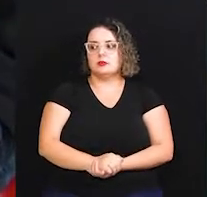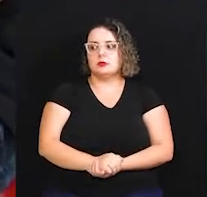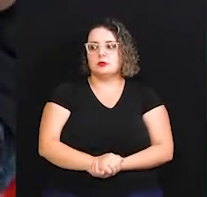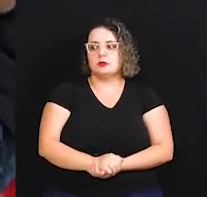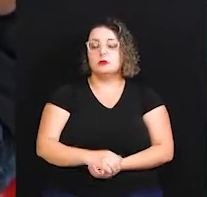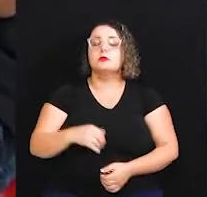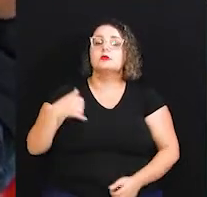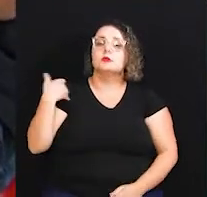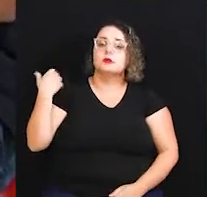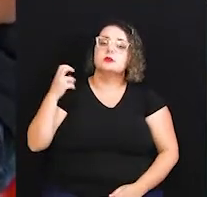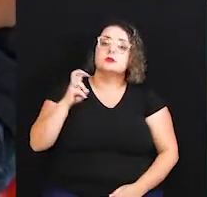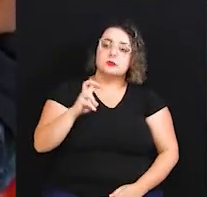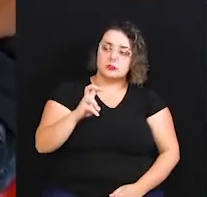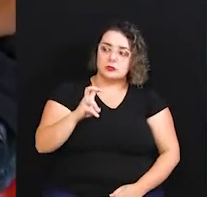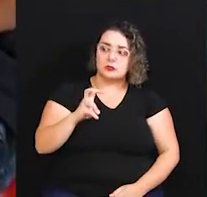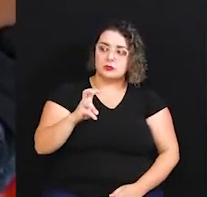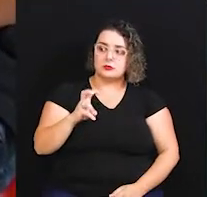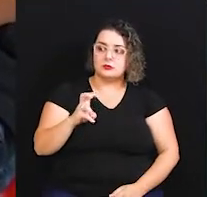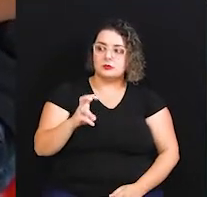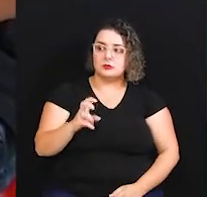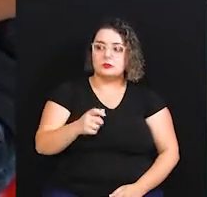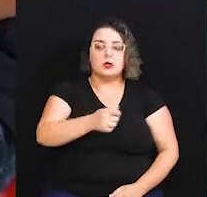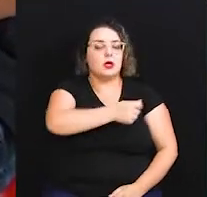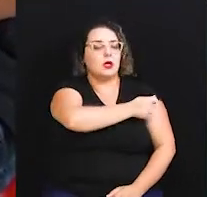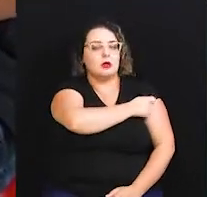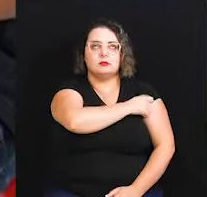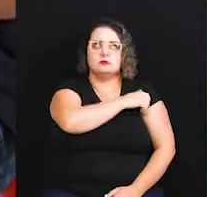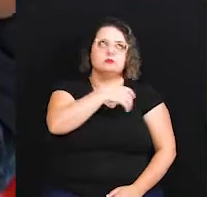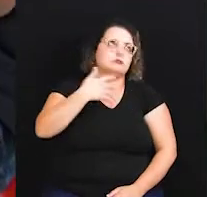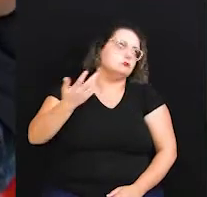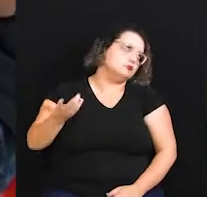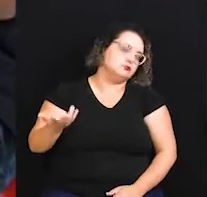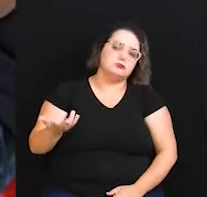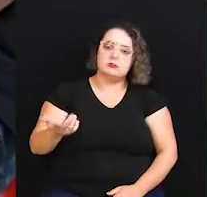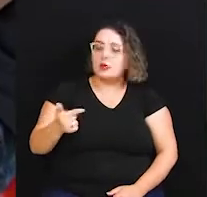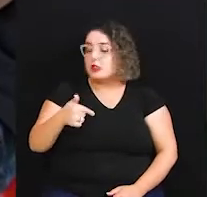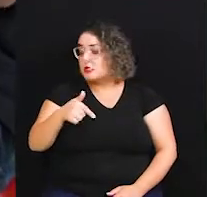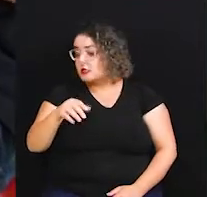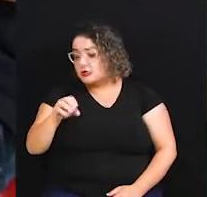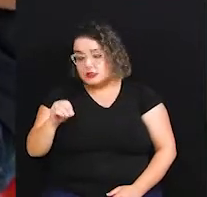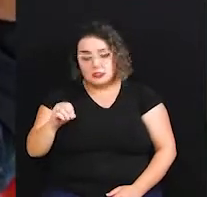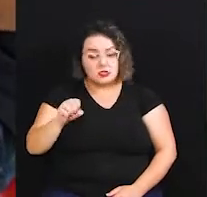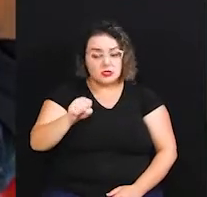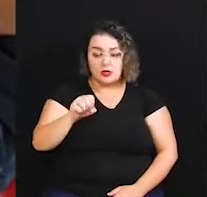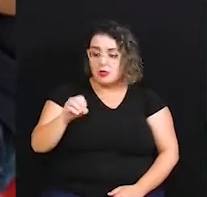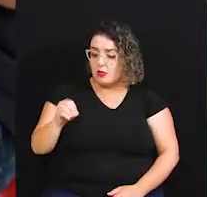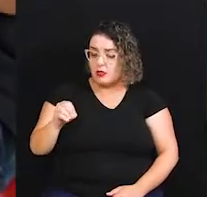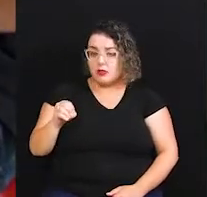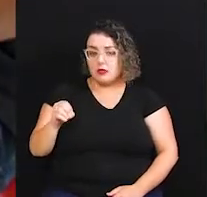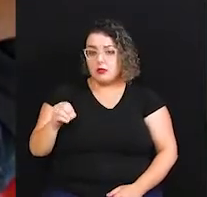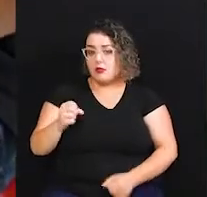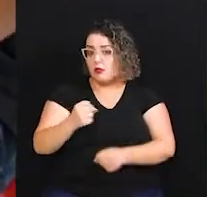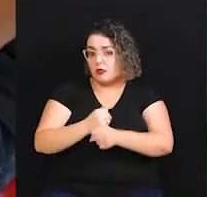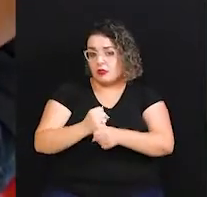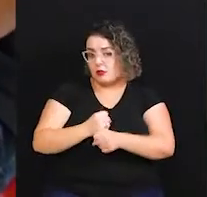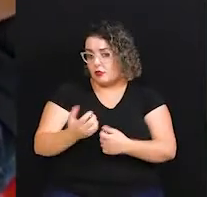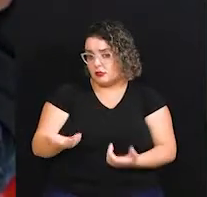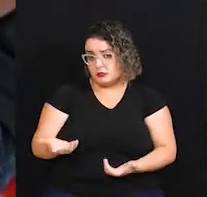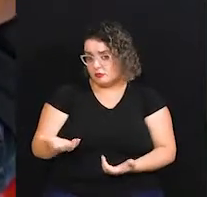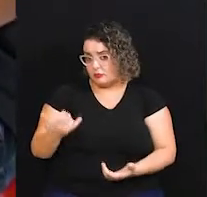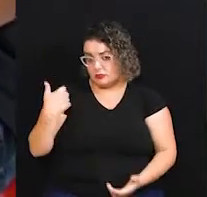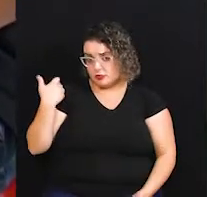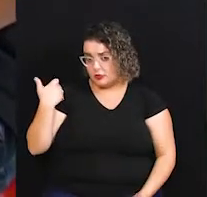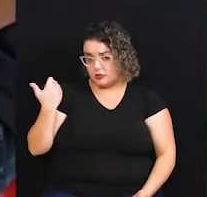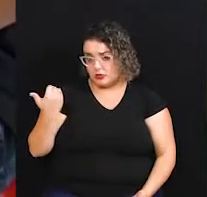temos alunos de 5, mas temos outros alunos aí de 70, 80